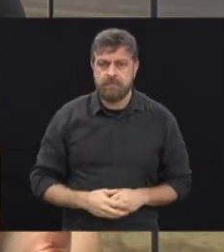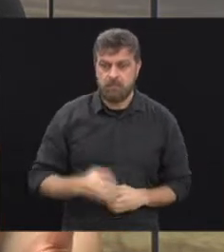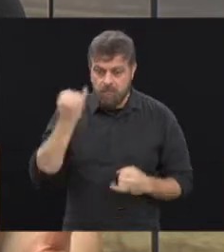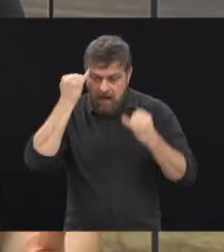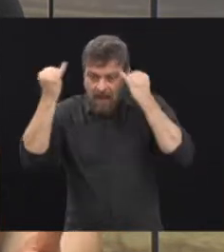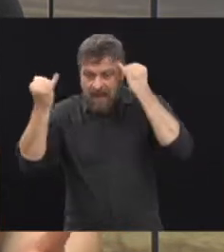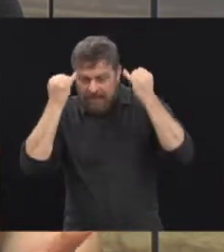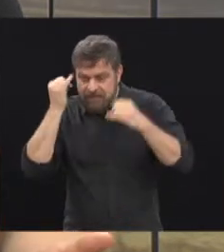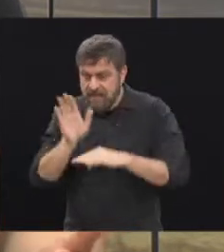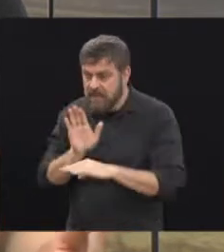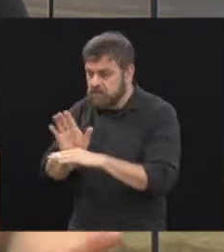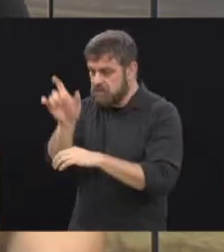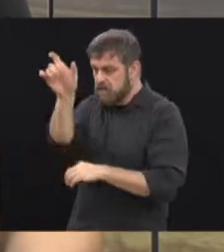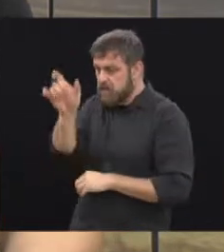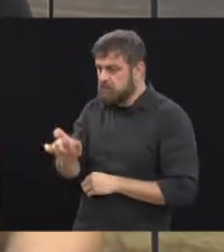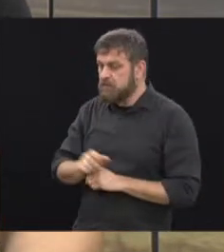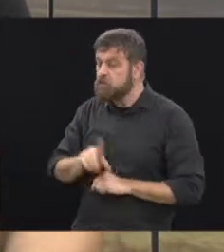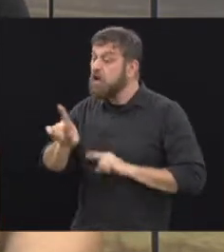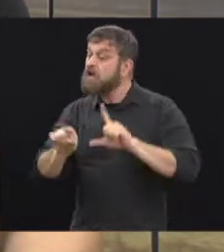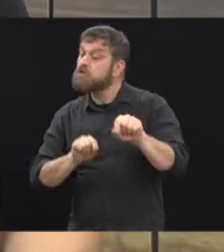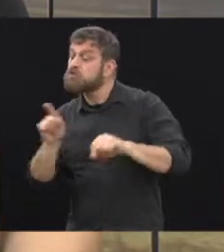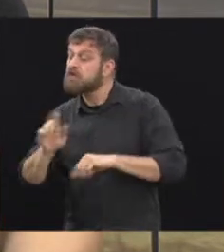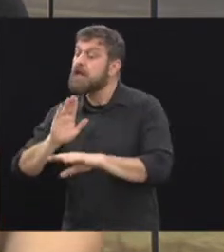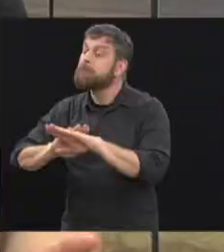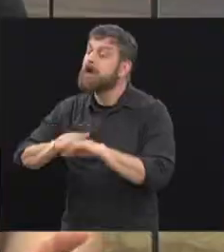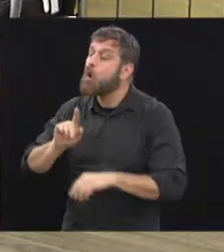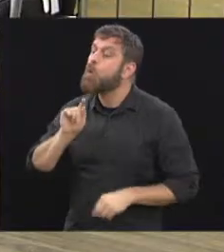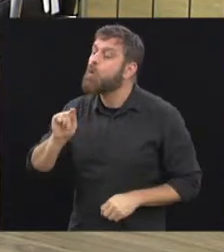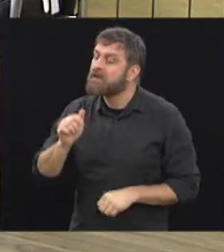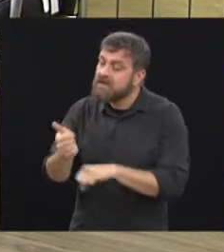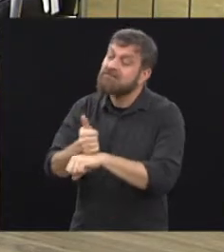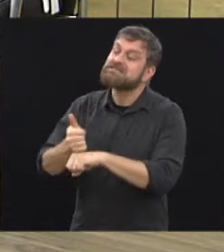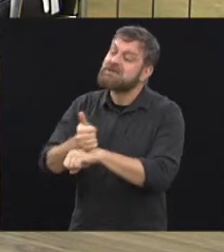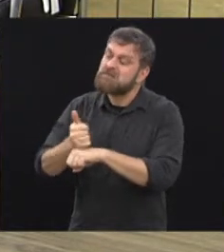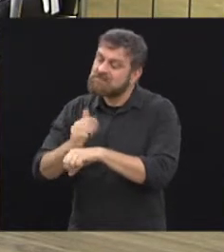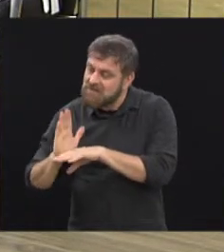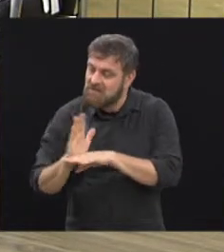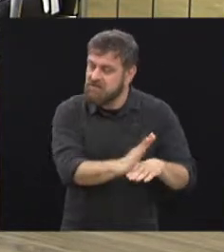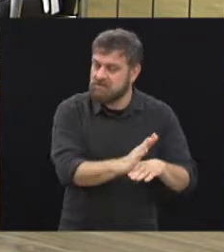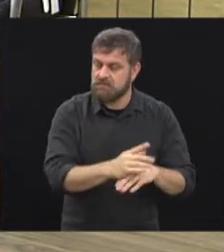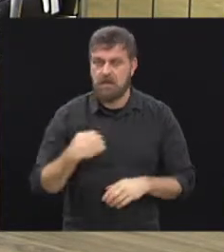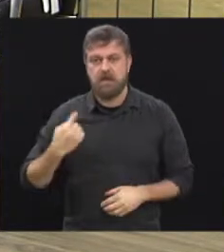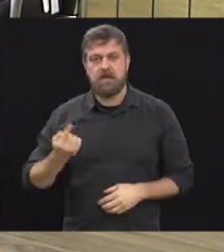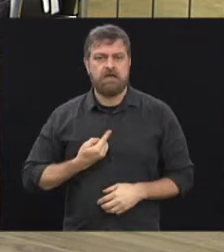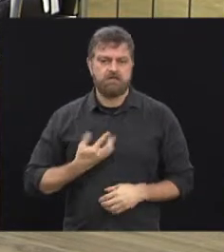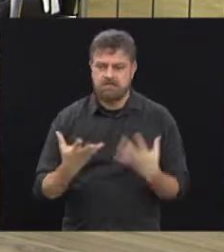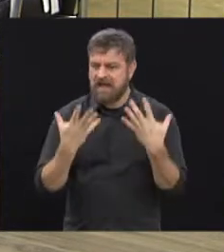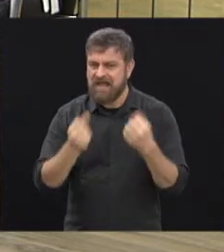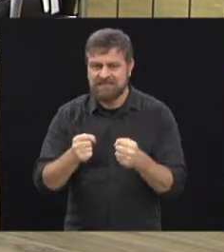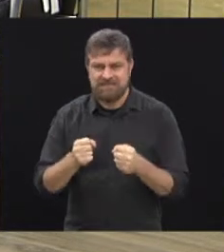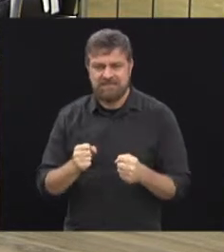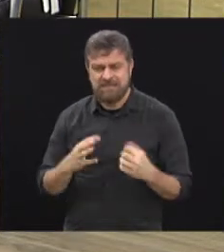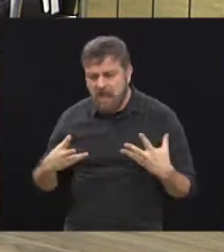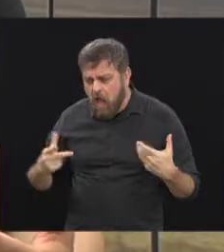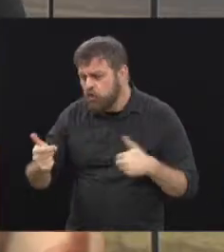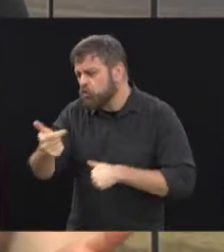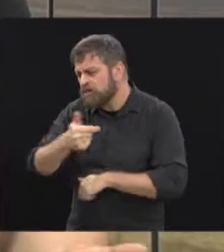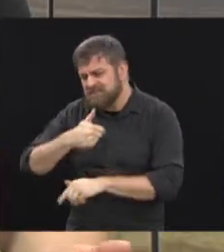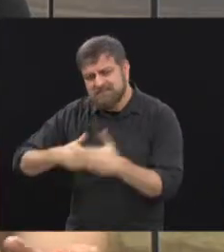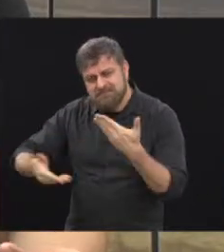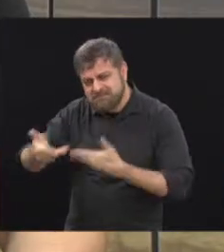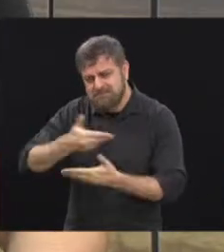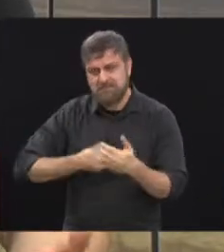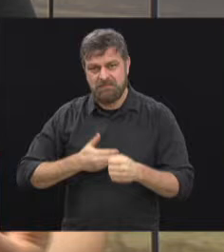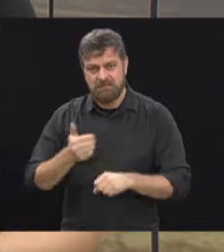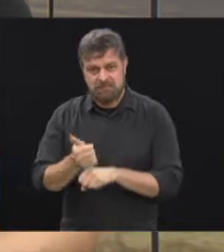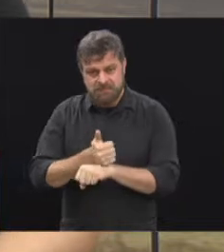modelar e ajudar o viajante a escolher o melhor jeito de ajudar. E nós somos super inclusivos, então quase que todos os trabalhos